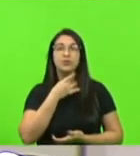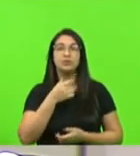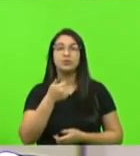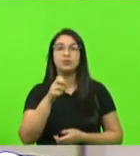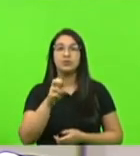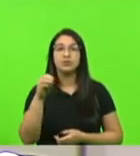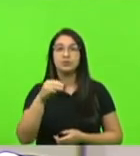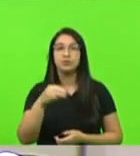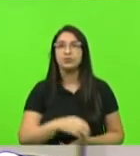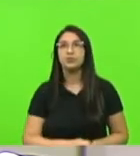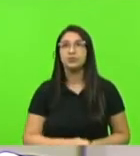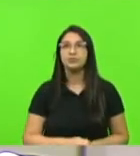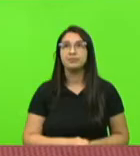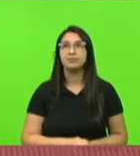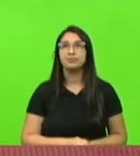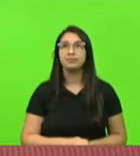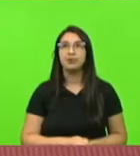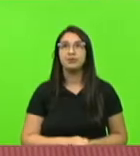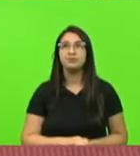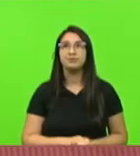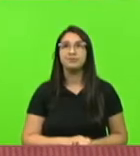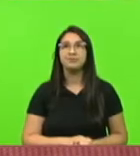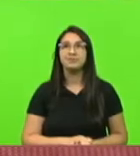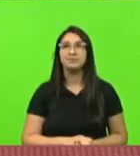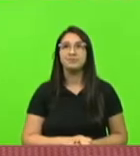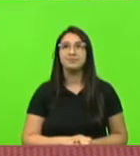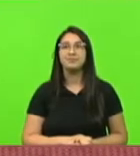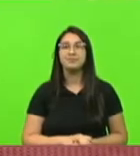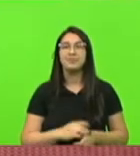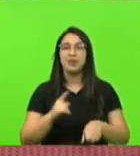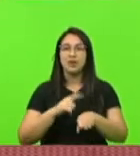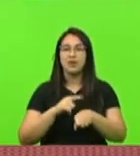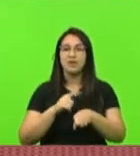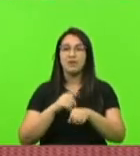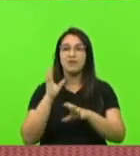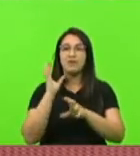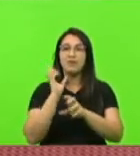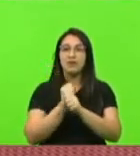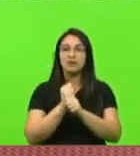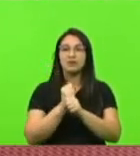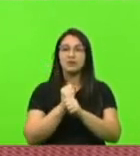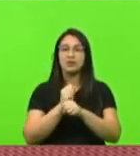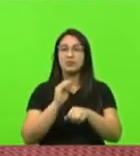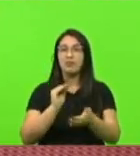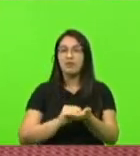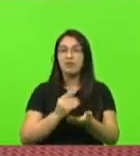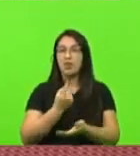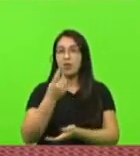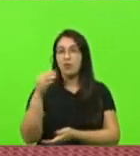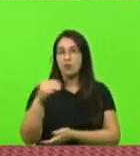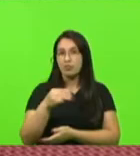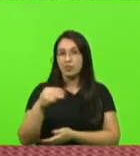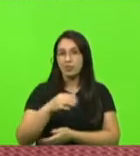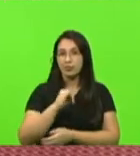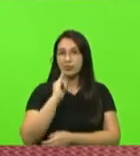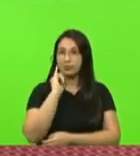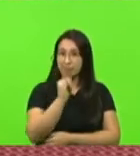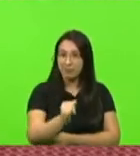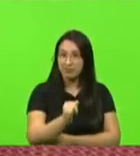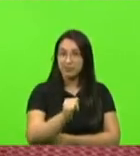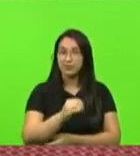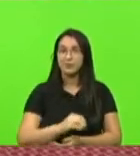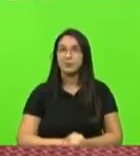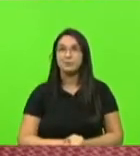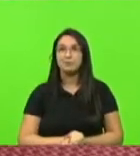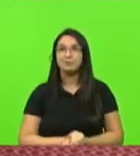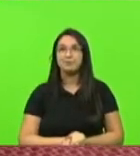minutos, deputado. Eu também marcarei o tempo aqui. Sim, quando senhor faltar um minuto, lhe comunico. Sim, senhor. É,